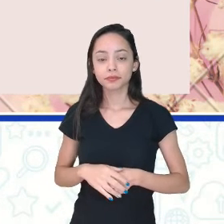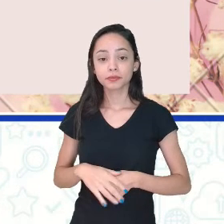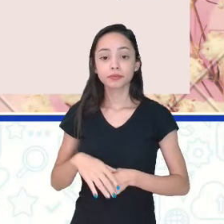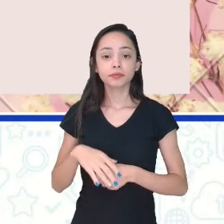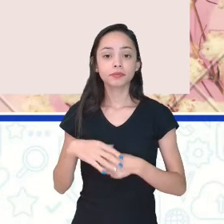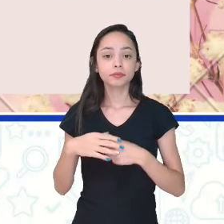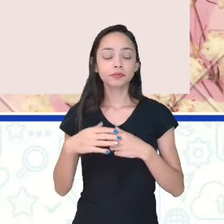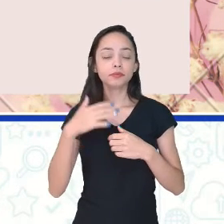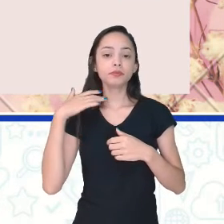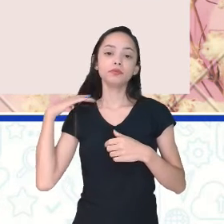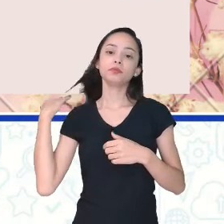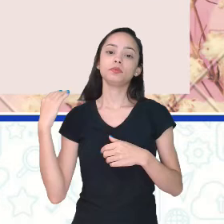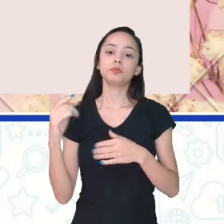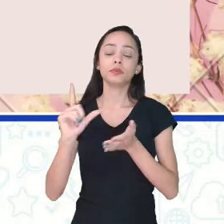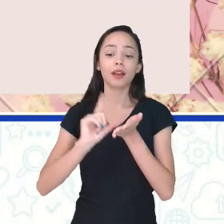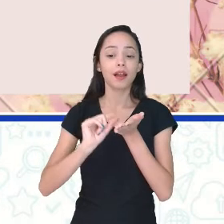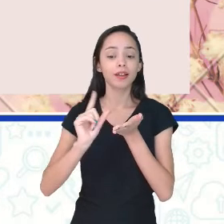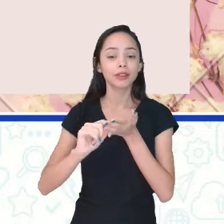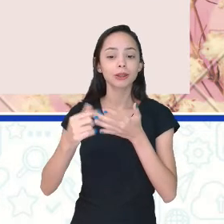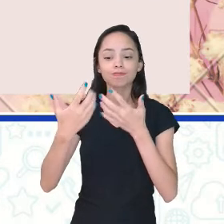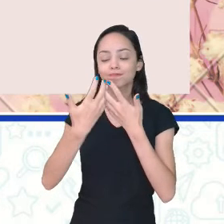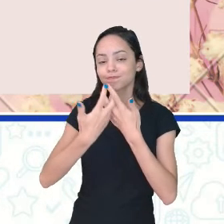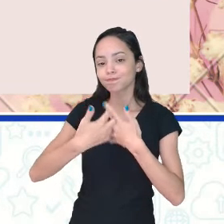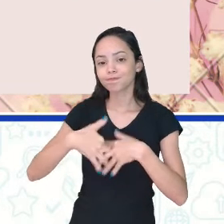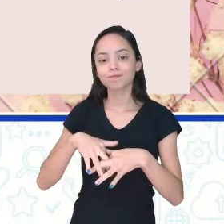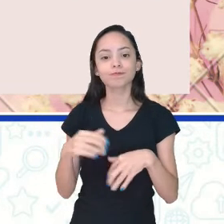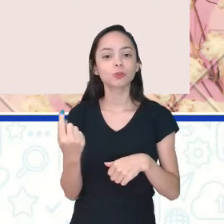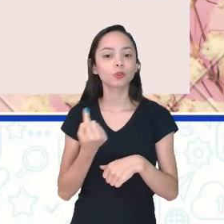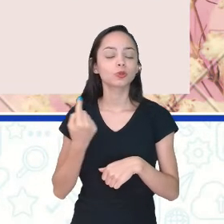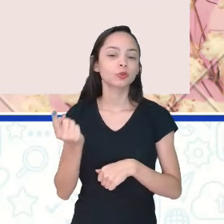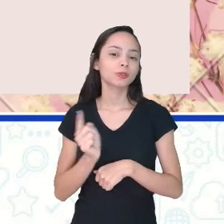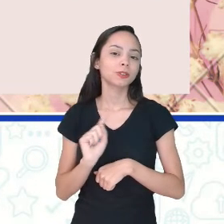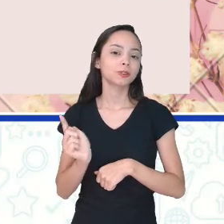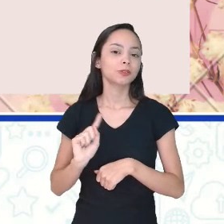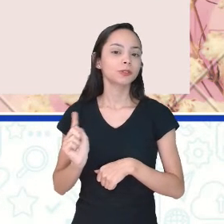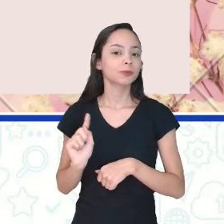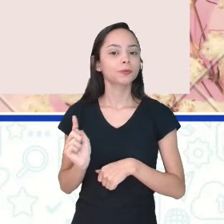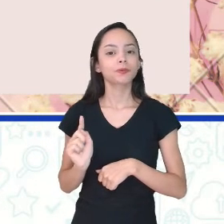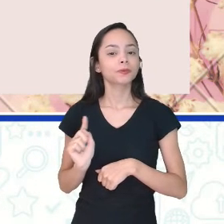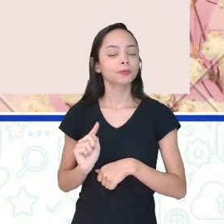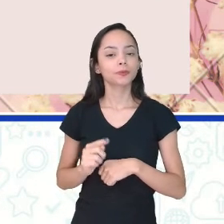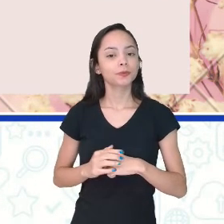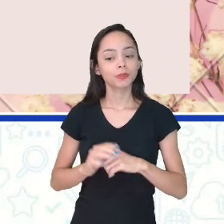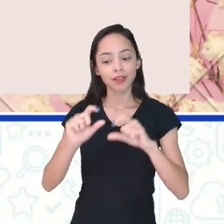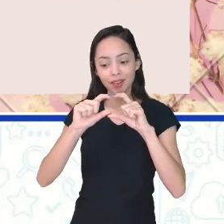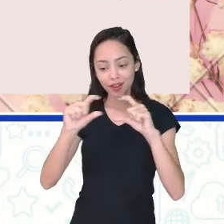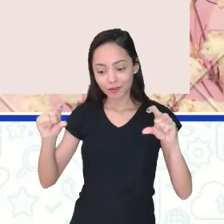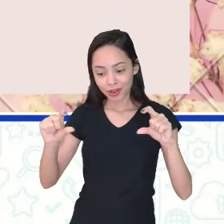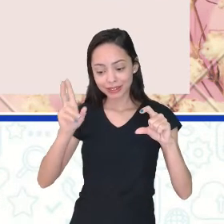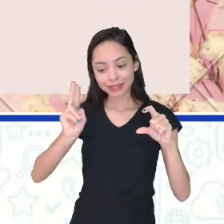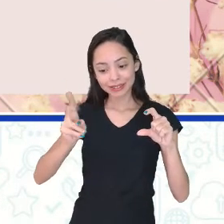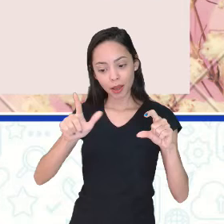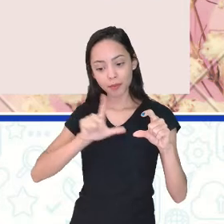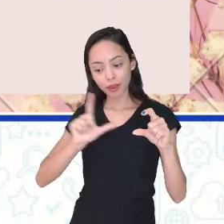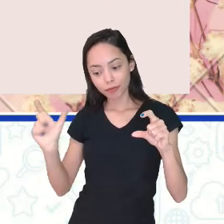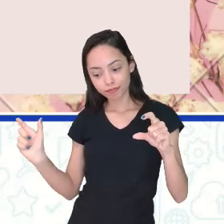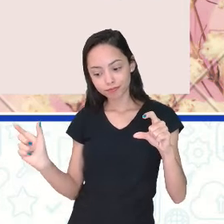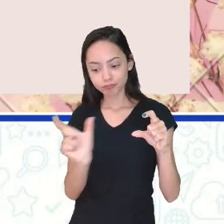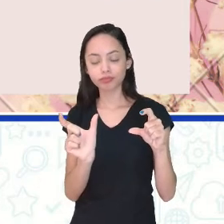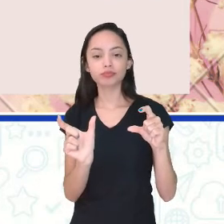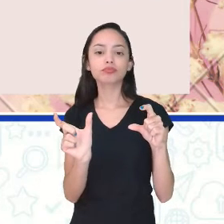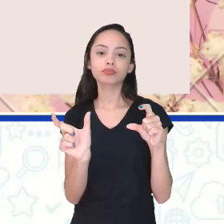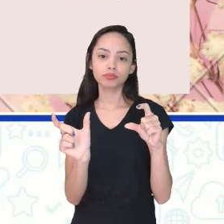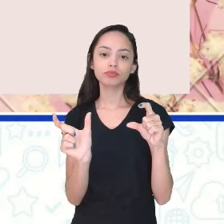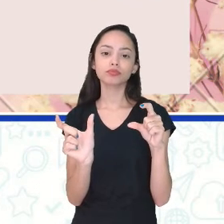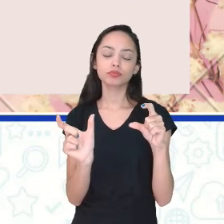os artigos não funcionam sozinhos. Então, a gente não tem um artigo sozinho num enunciado. Ele está sempre acompanhado de